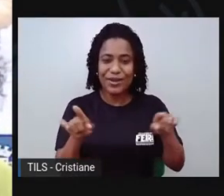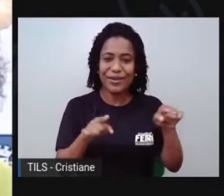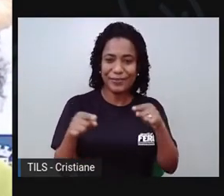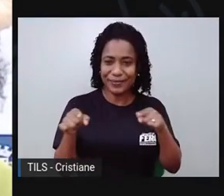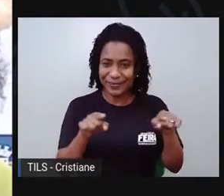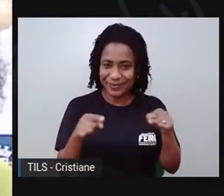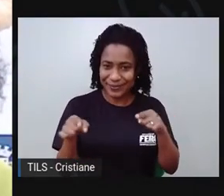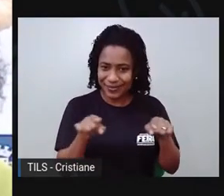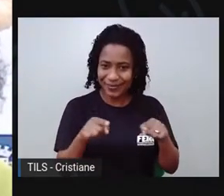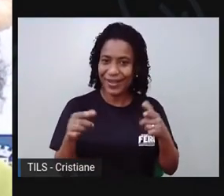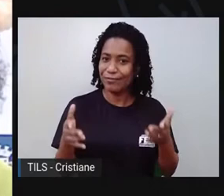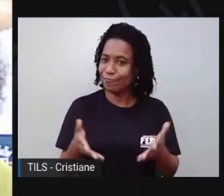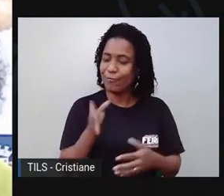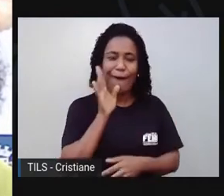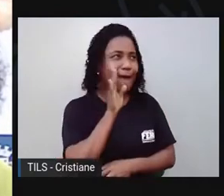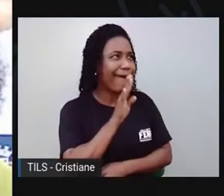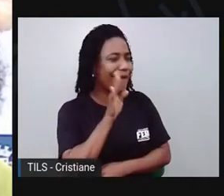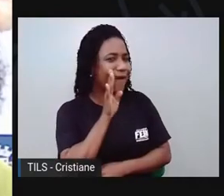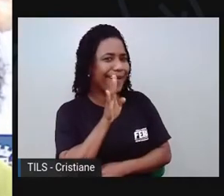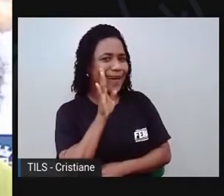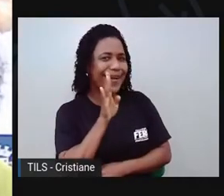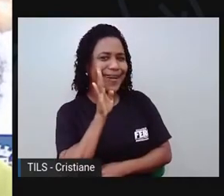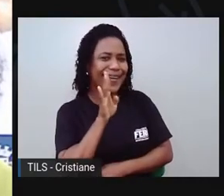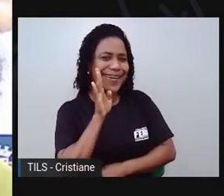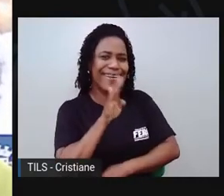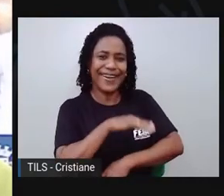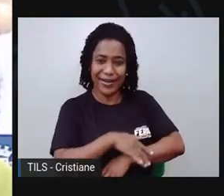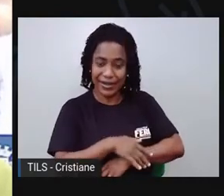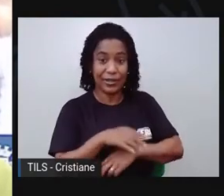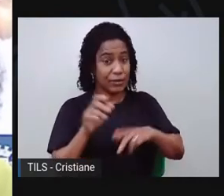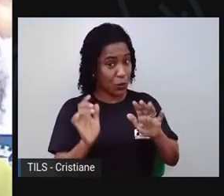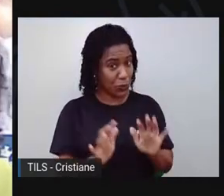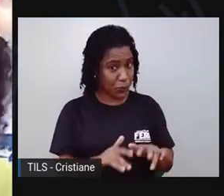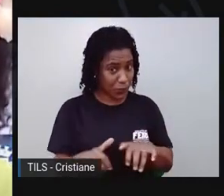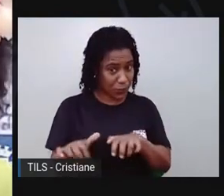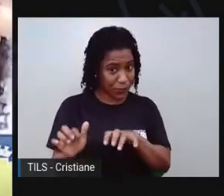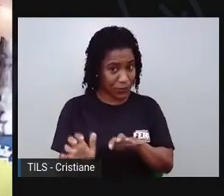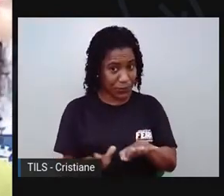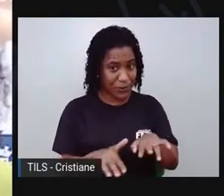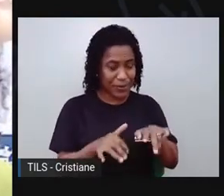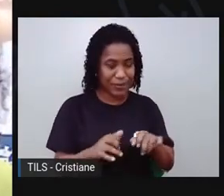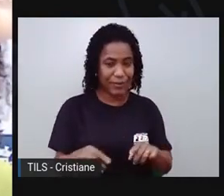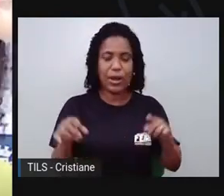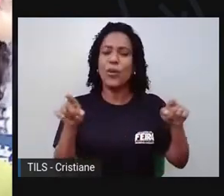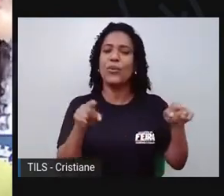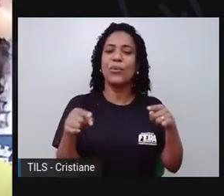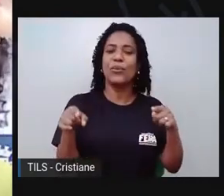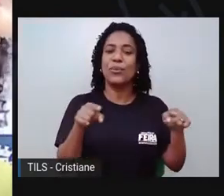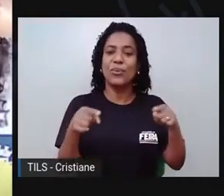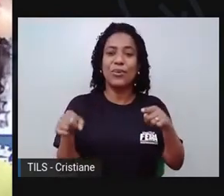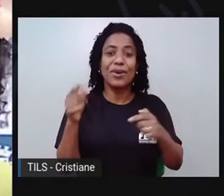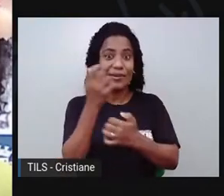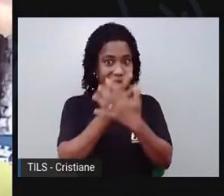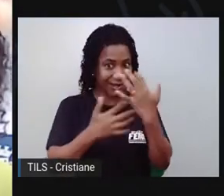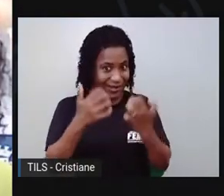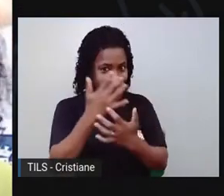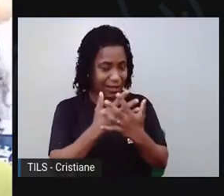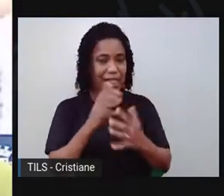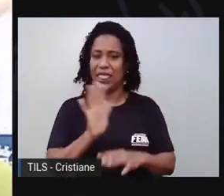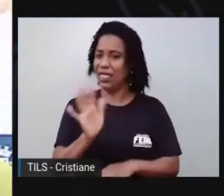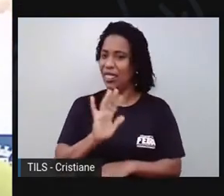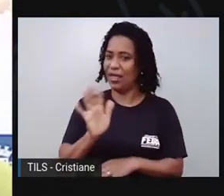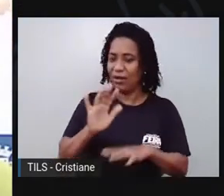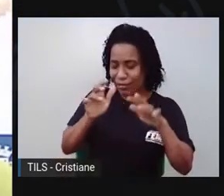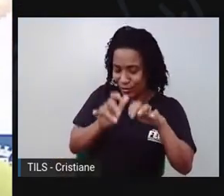Procy! Então você vai tocar e cantar? Inicialmente eu vou tocar. Quando a